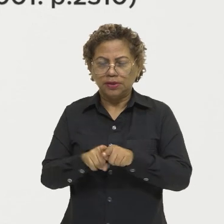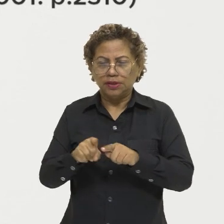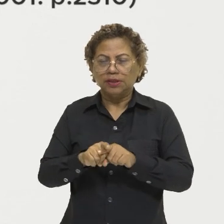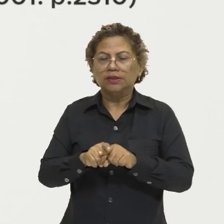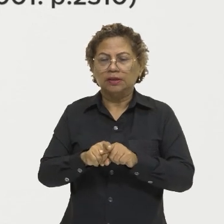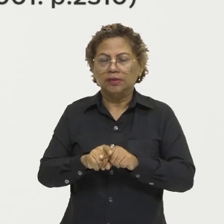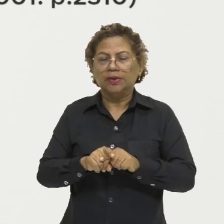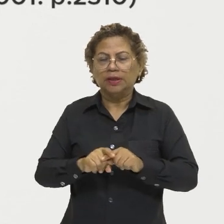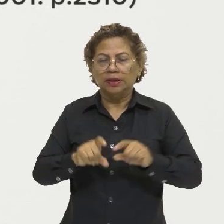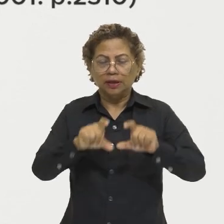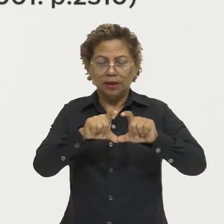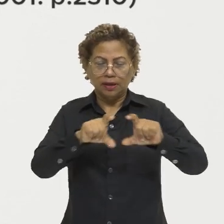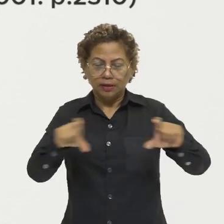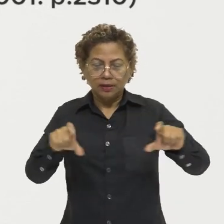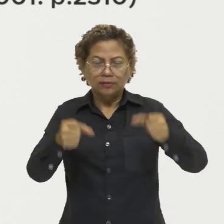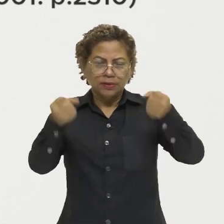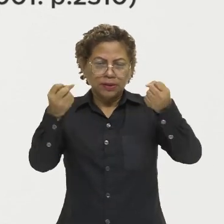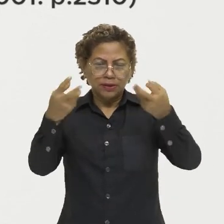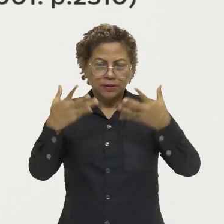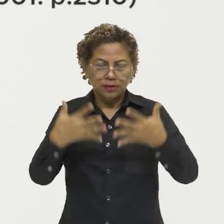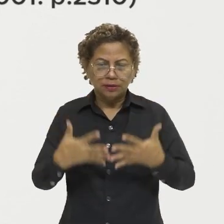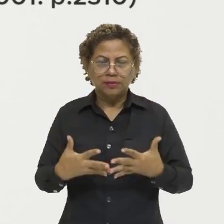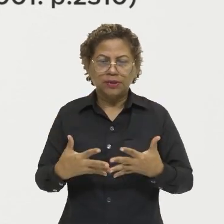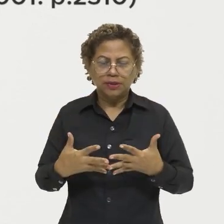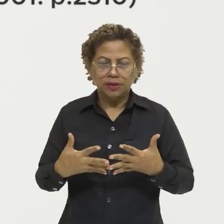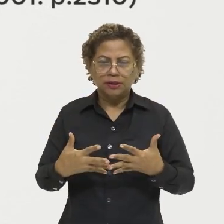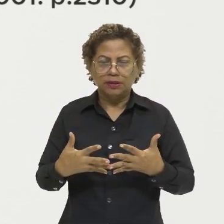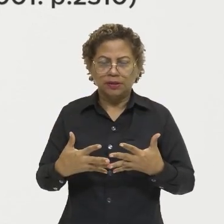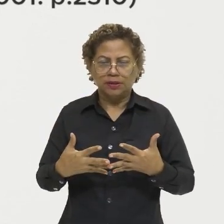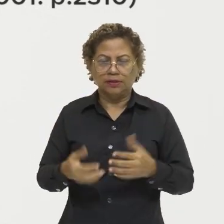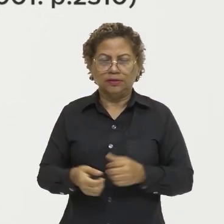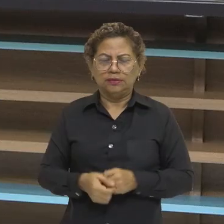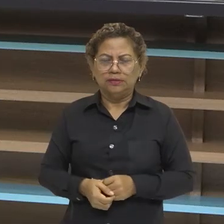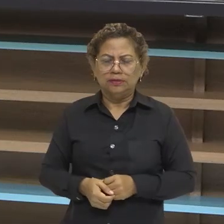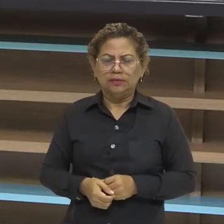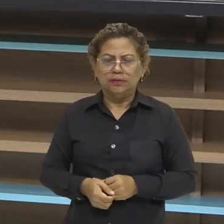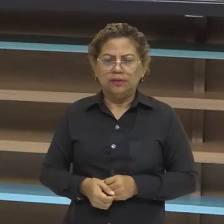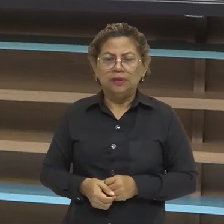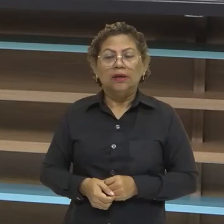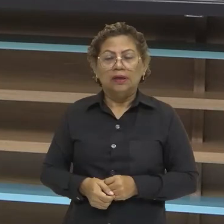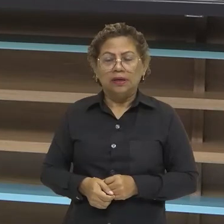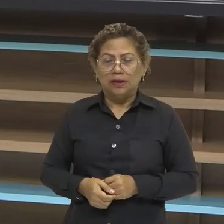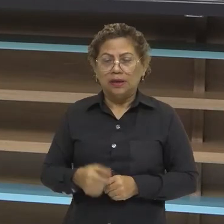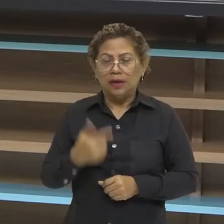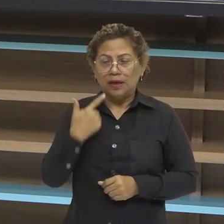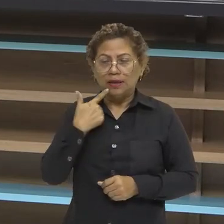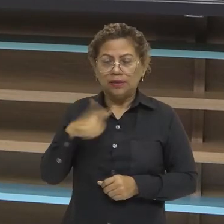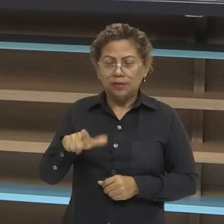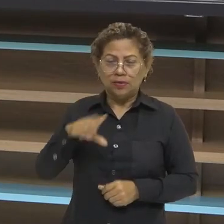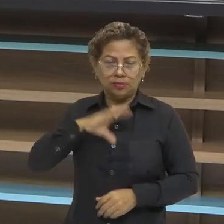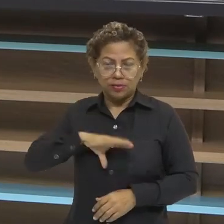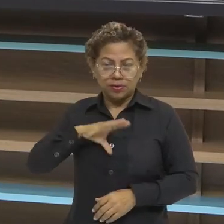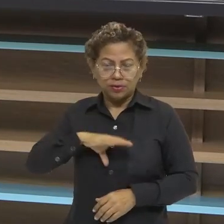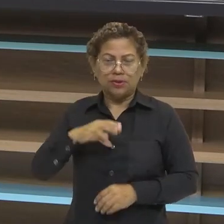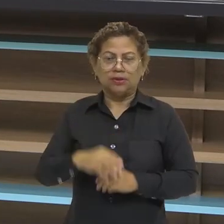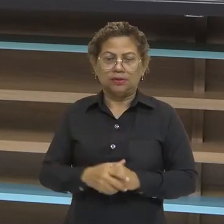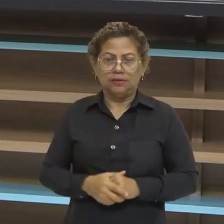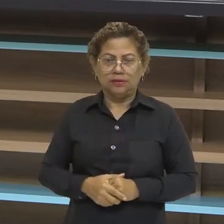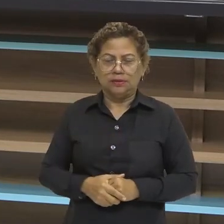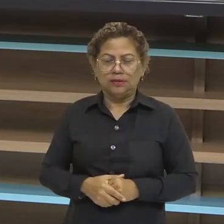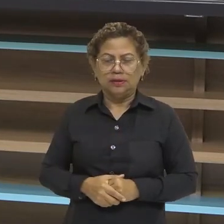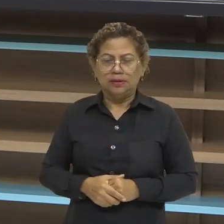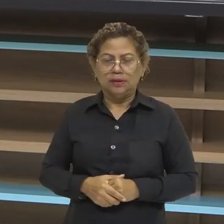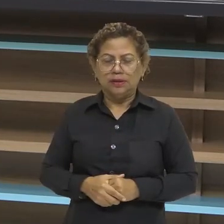você percebe que ele está explicando o código pelo código. Qual é esse código? A língua portuguesa. Ele está falando de uma